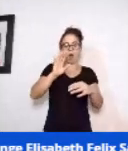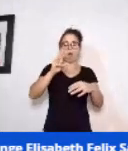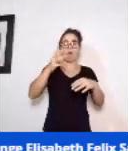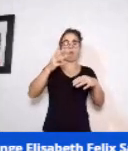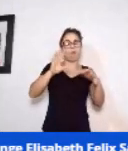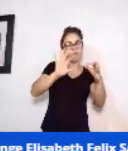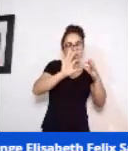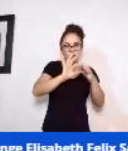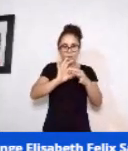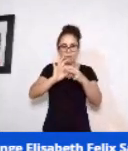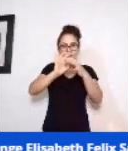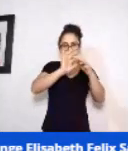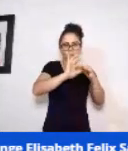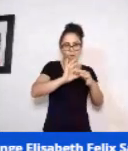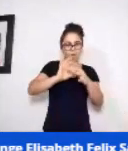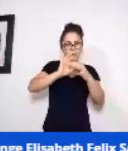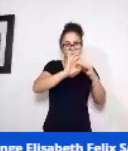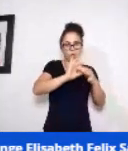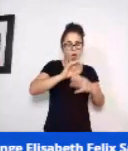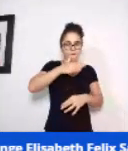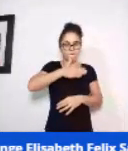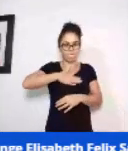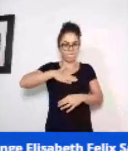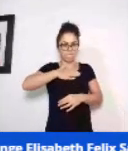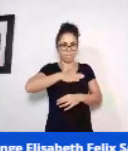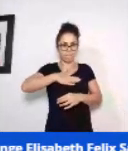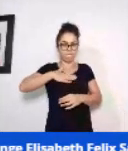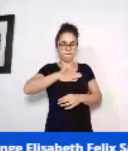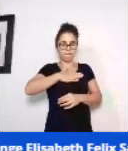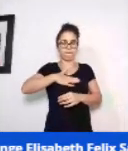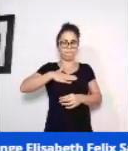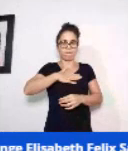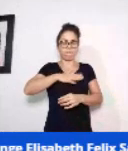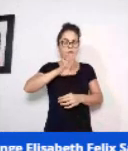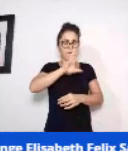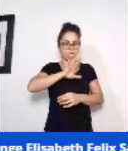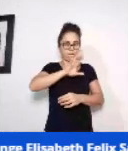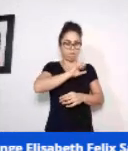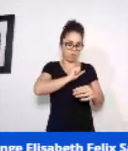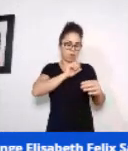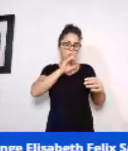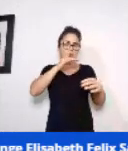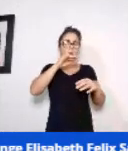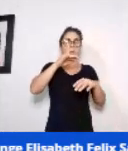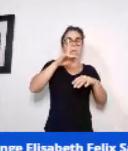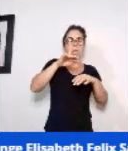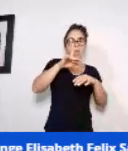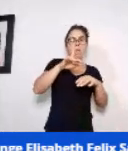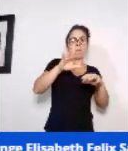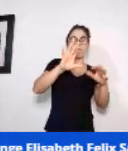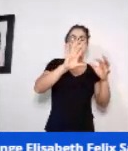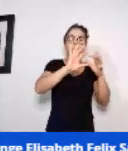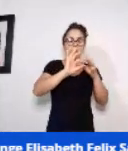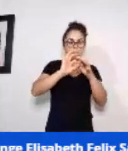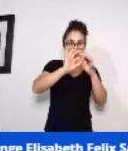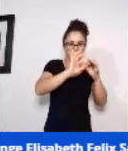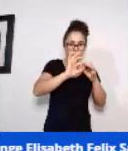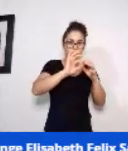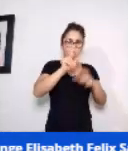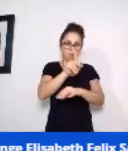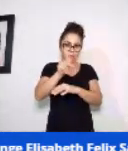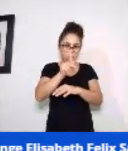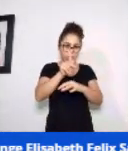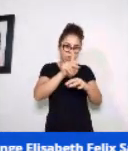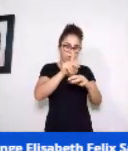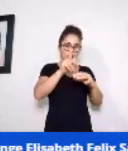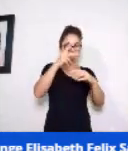que ele trouxesse essa proximidade ao ver o professor através do vídeo, em manter a condução